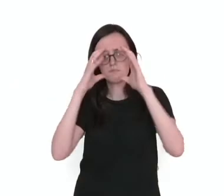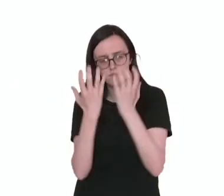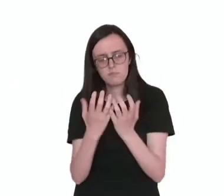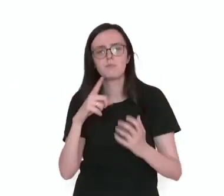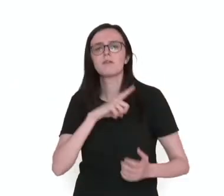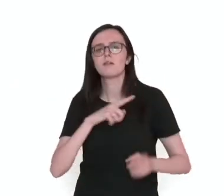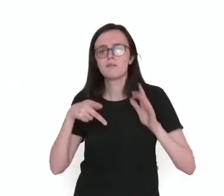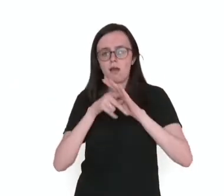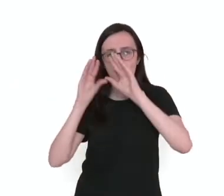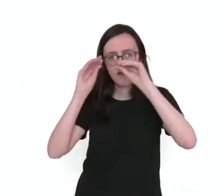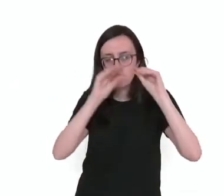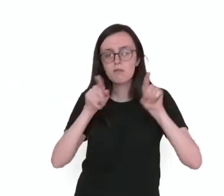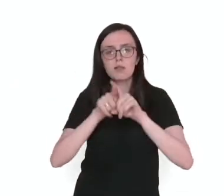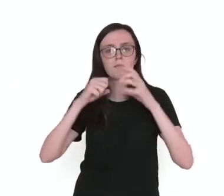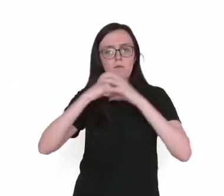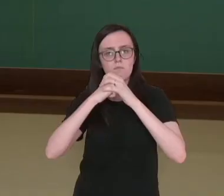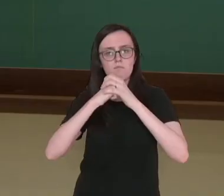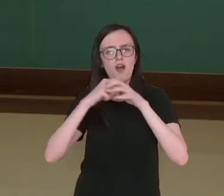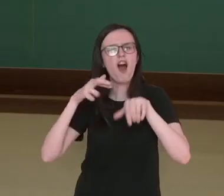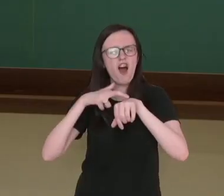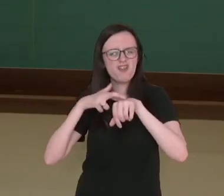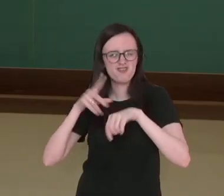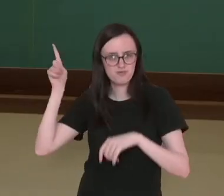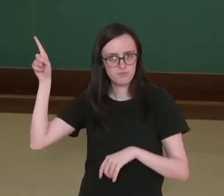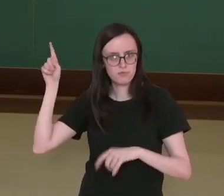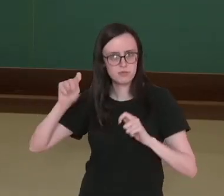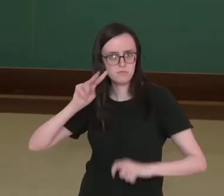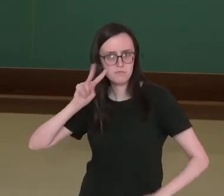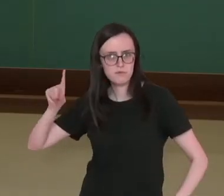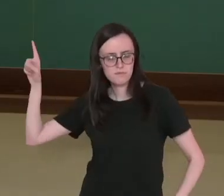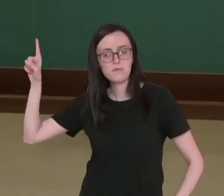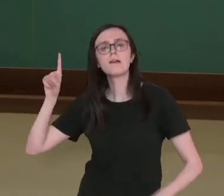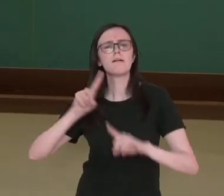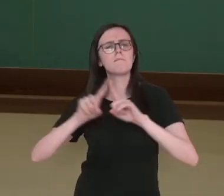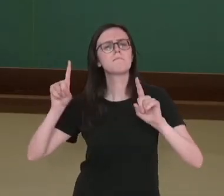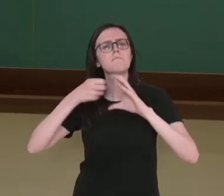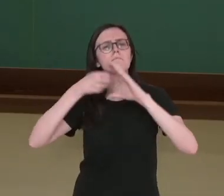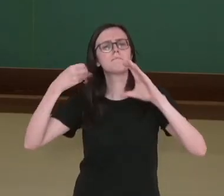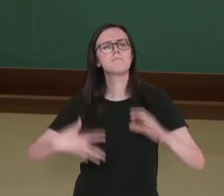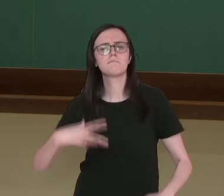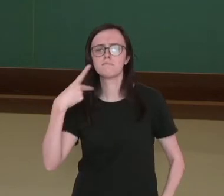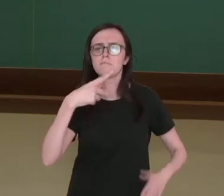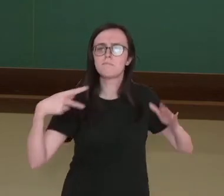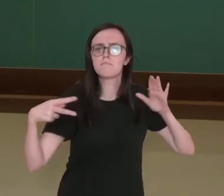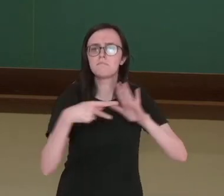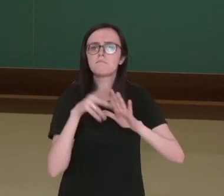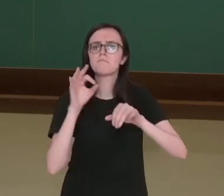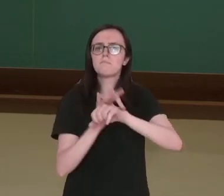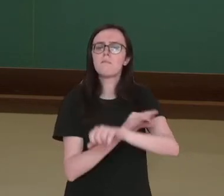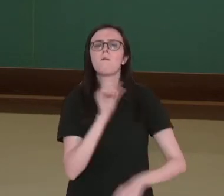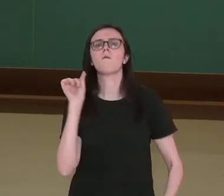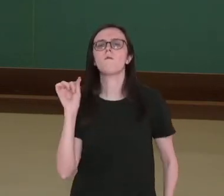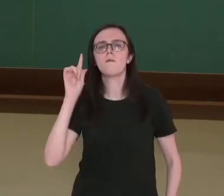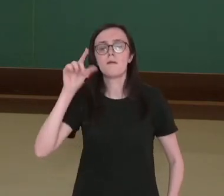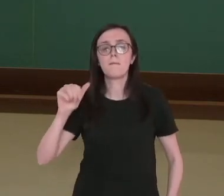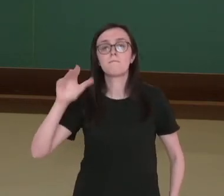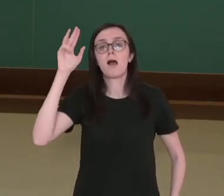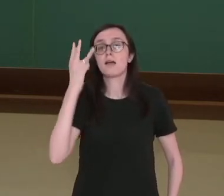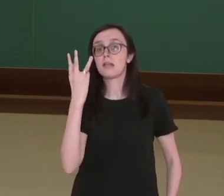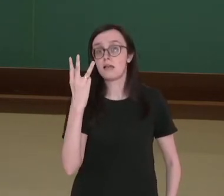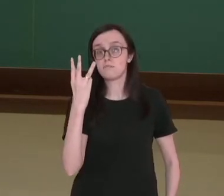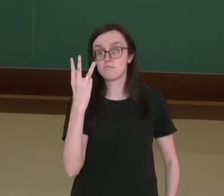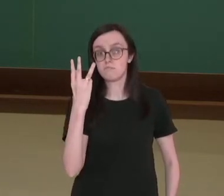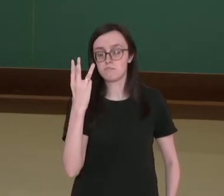plasmática, o citoplasma e o núcleo, que é esse roxinho. E ela tem aqui como característica da célula vegetal, ela tem mais três